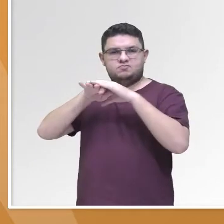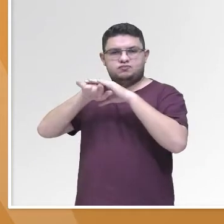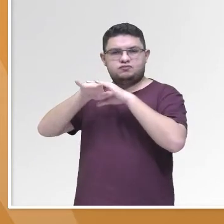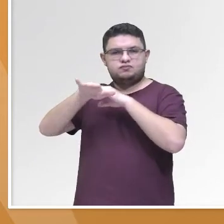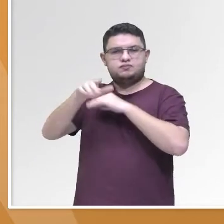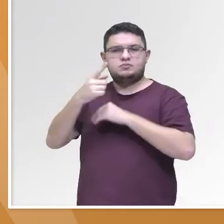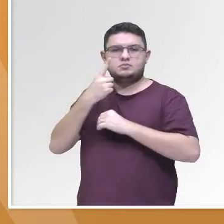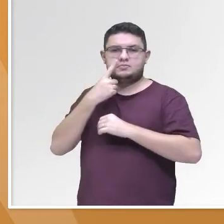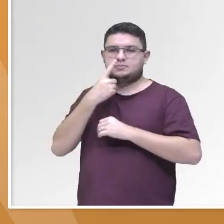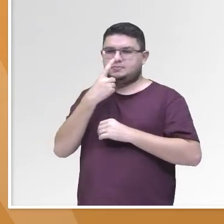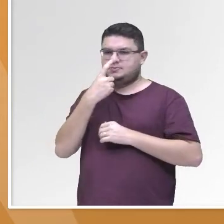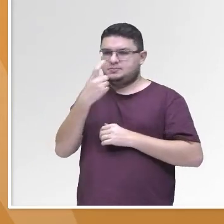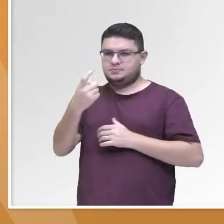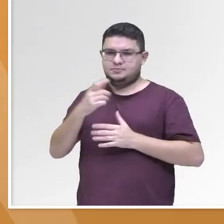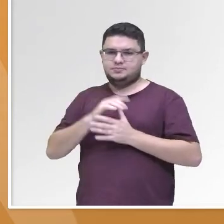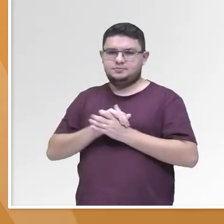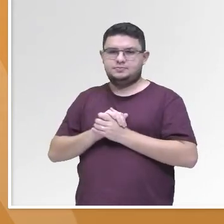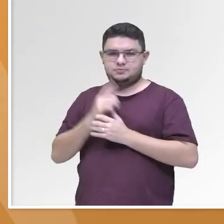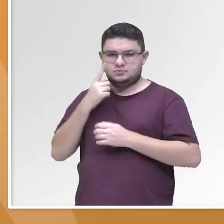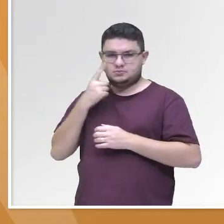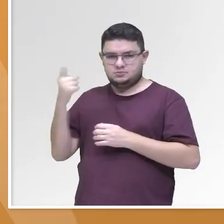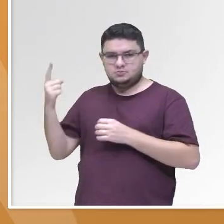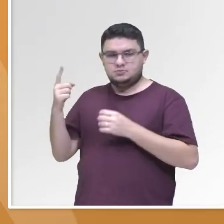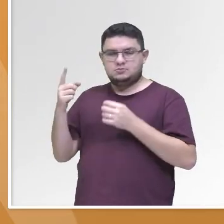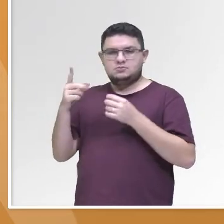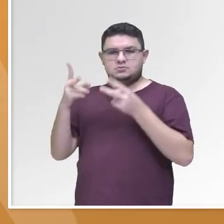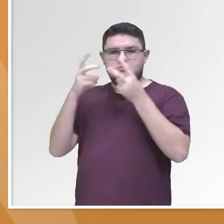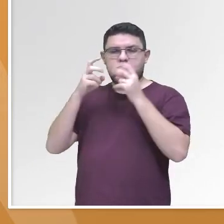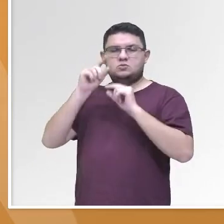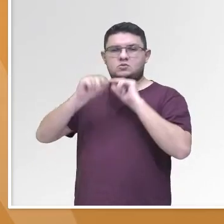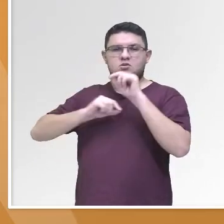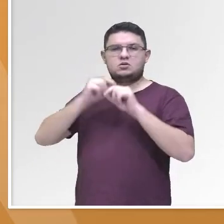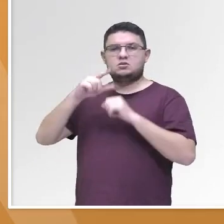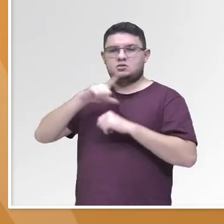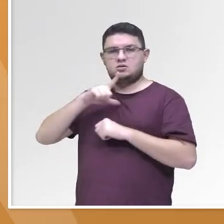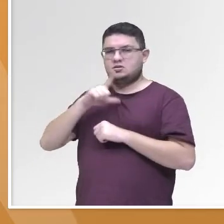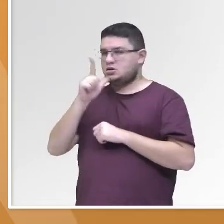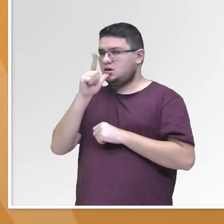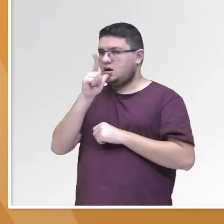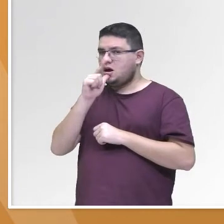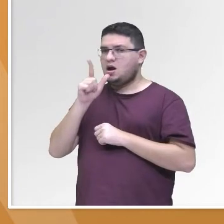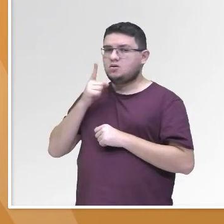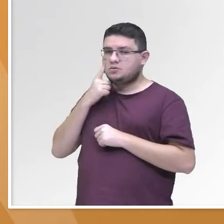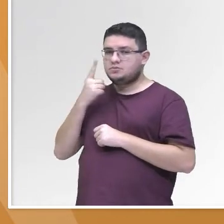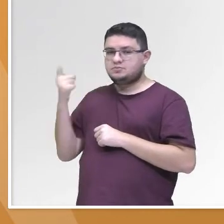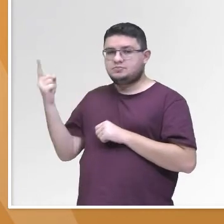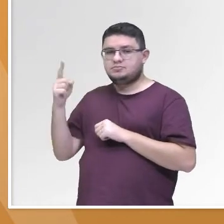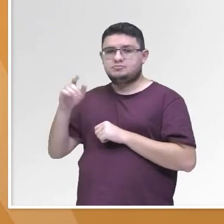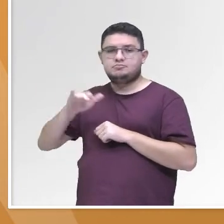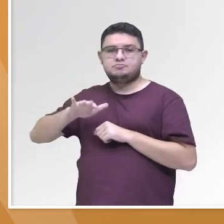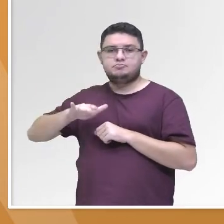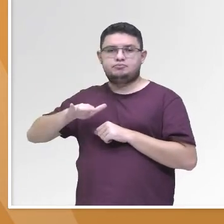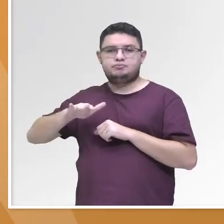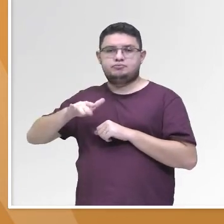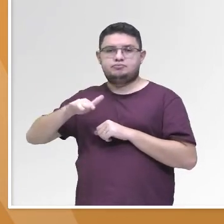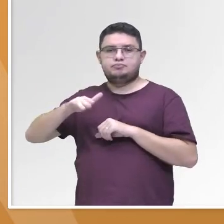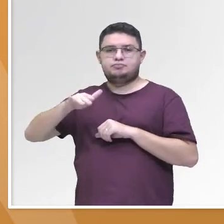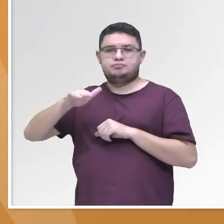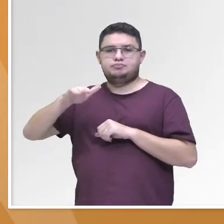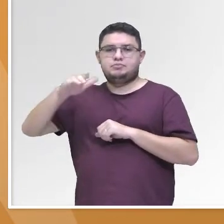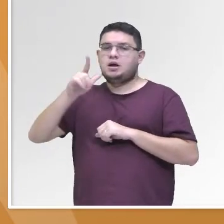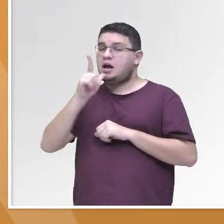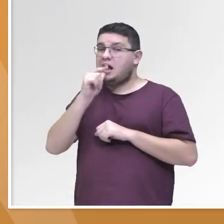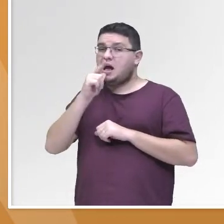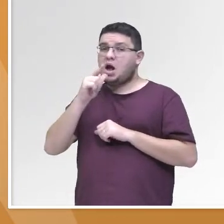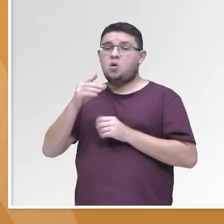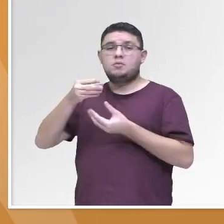olha, aqui nessa imagem a gente tem a água, né, que está aqui acumulada, e essa água juntamente com